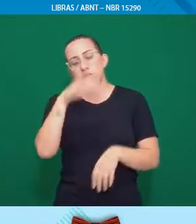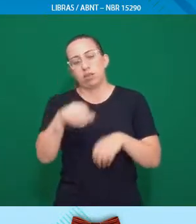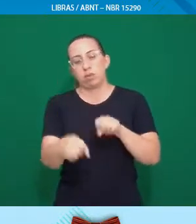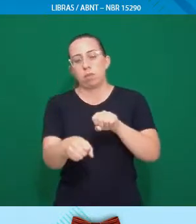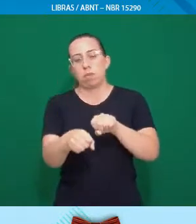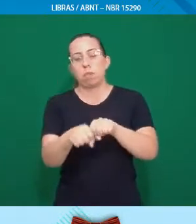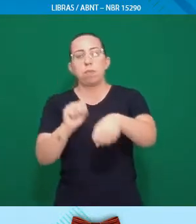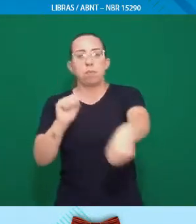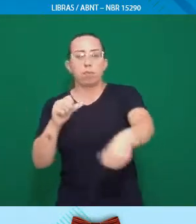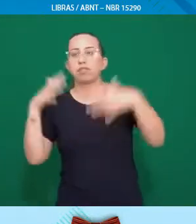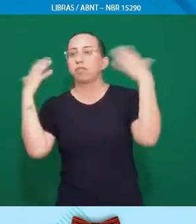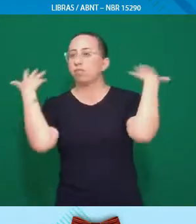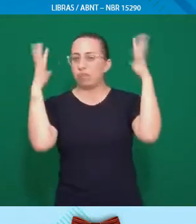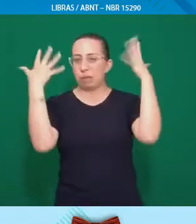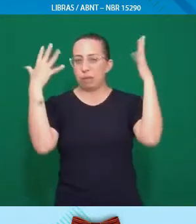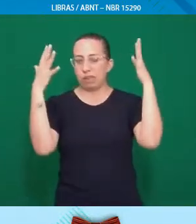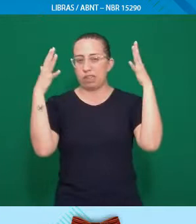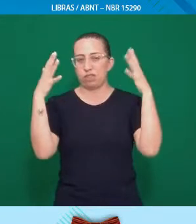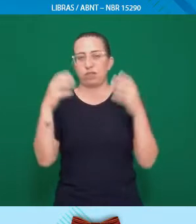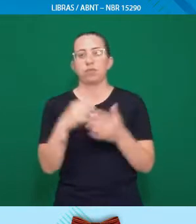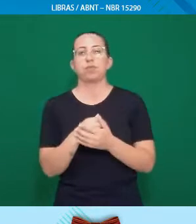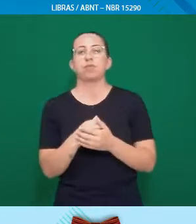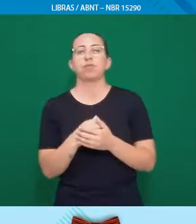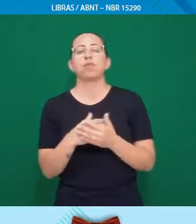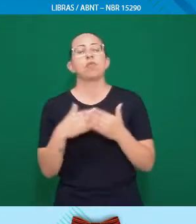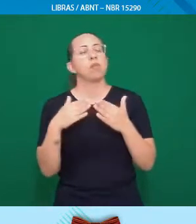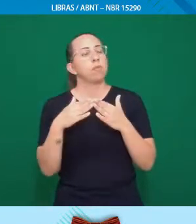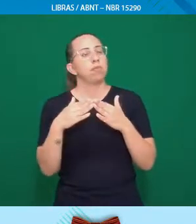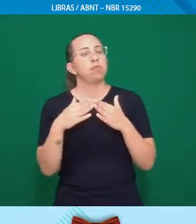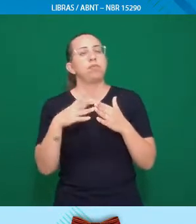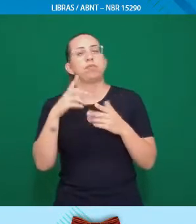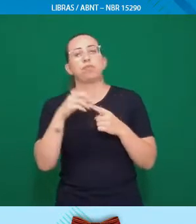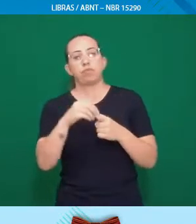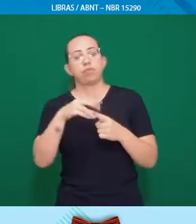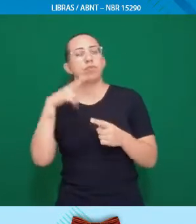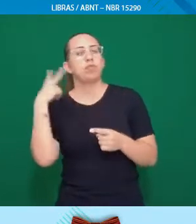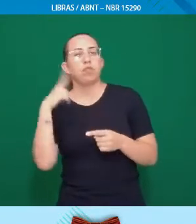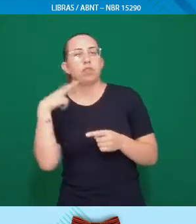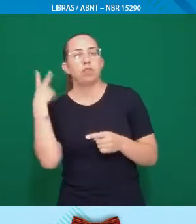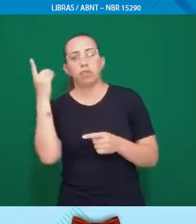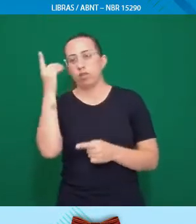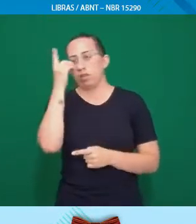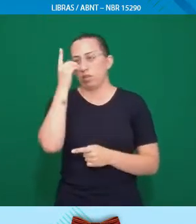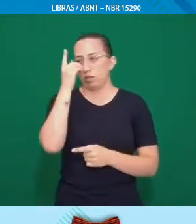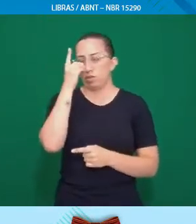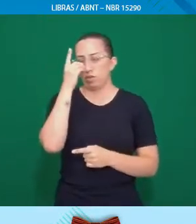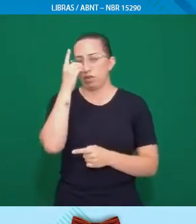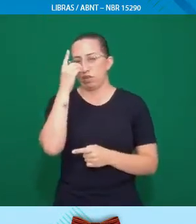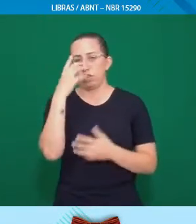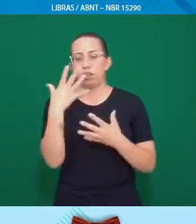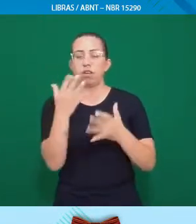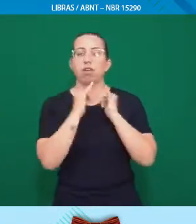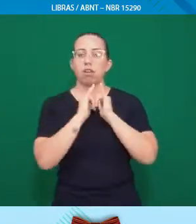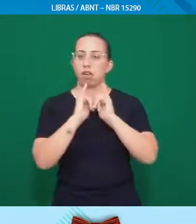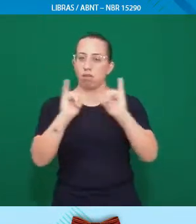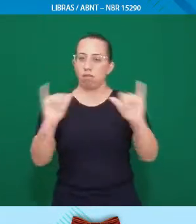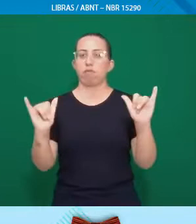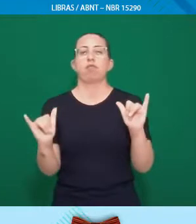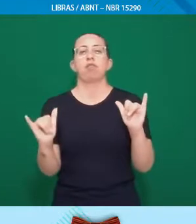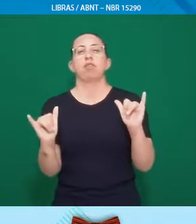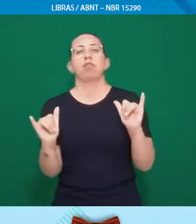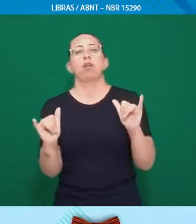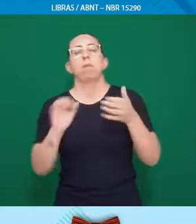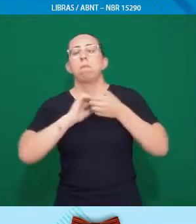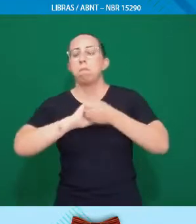aplausos ao poder legislativo Municipal de Campos Novos vem por meio de um dos seus representantes legais o vereador Marcelo d'amorim manifestar